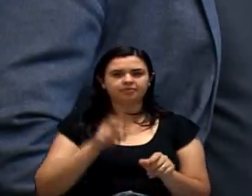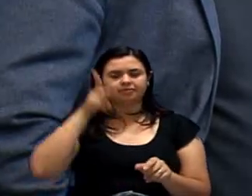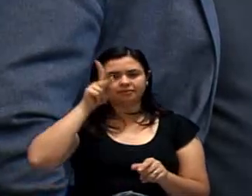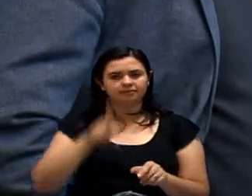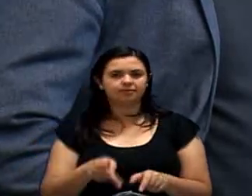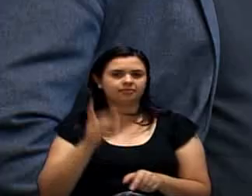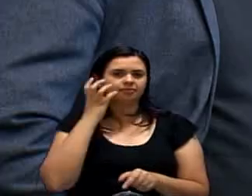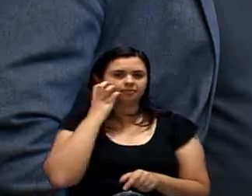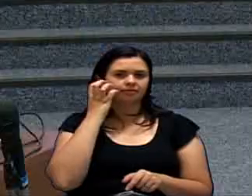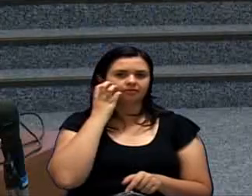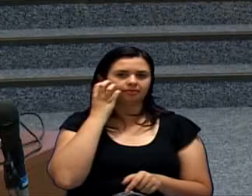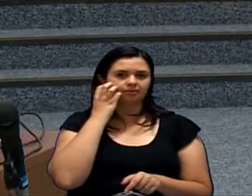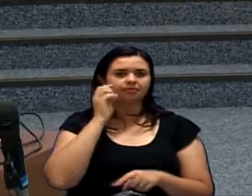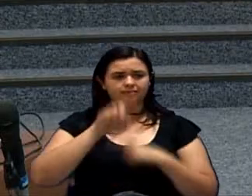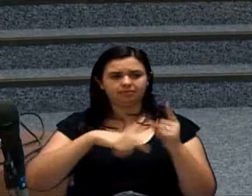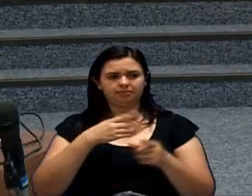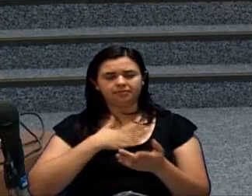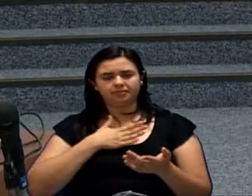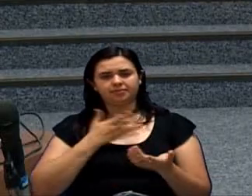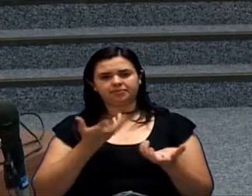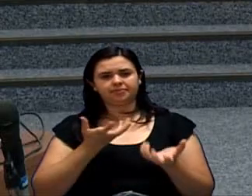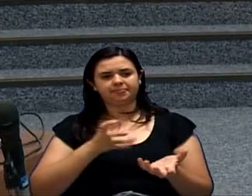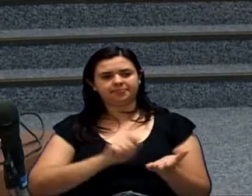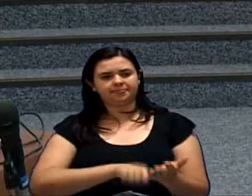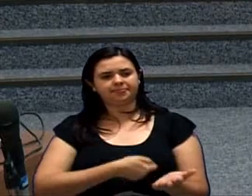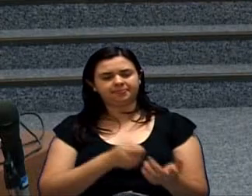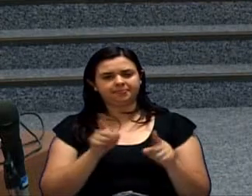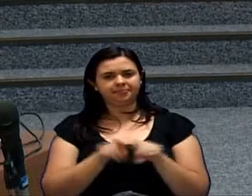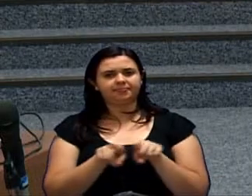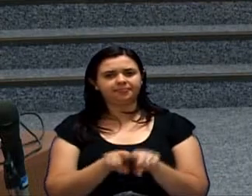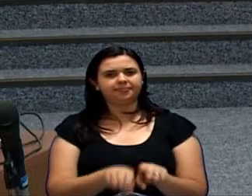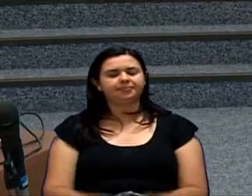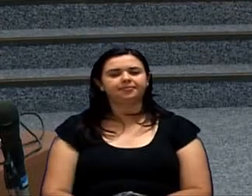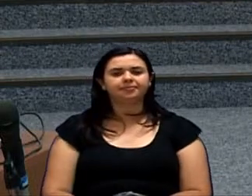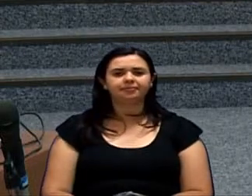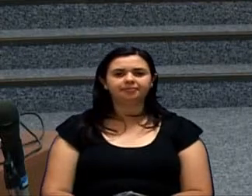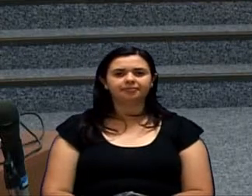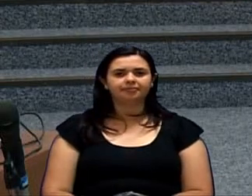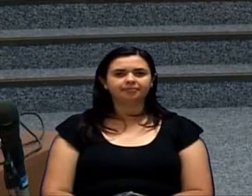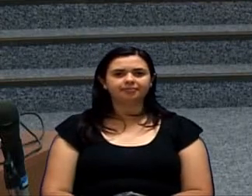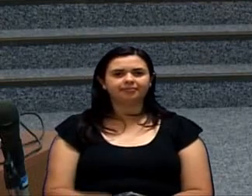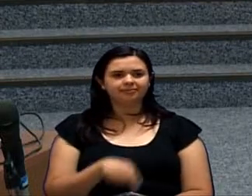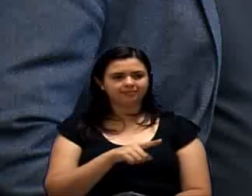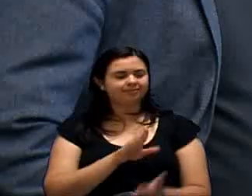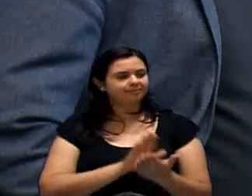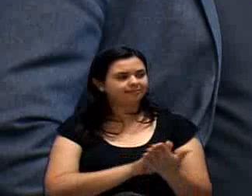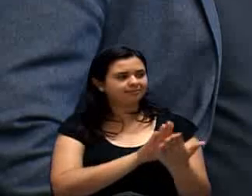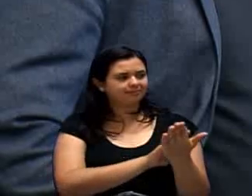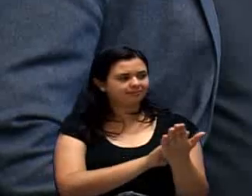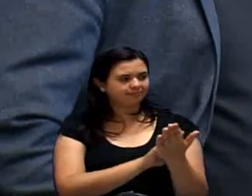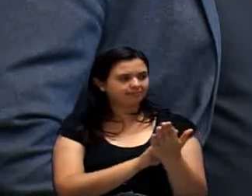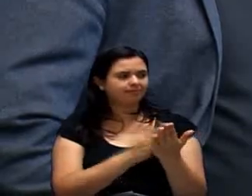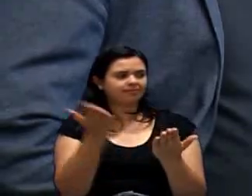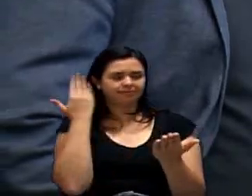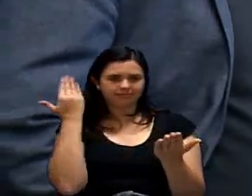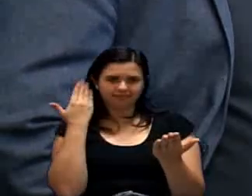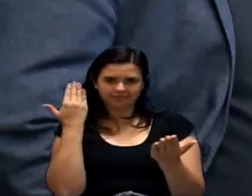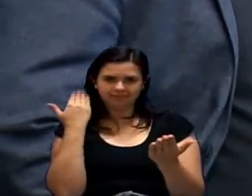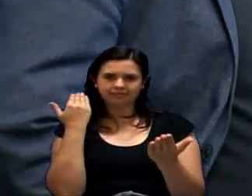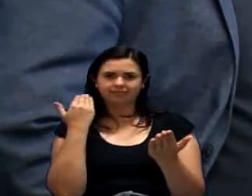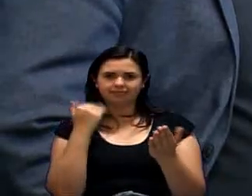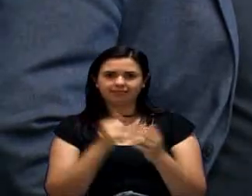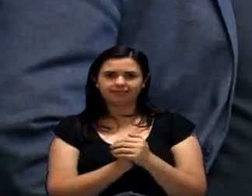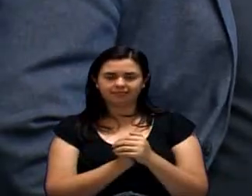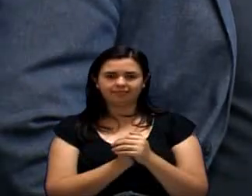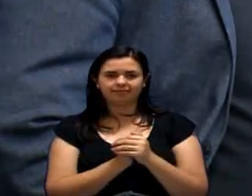Cláudio Sorocaba. Depois eu quero assinar também. Com certeza, é uma honra ter a sua. A senhora foi homenageada na Assembleia Legislativa. Foi. Queria que